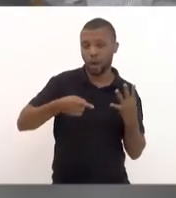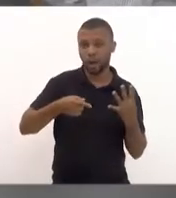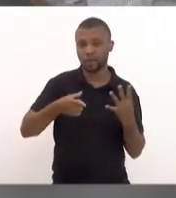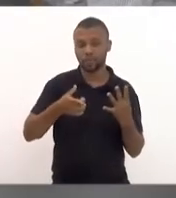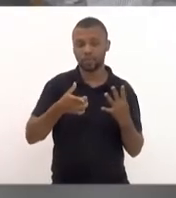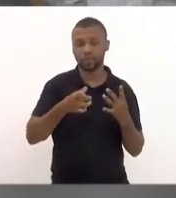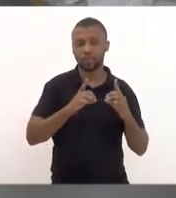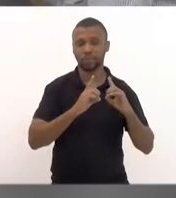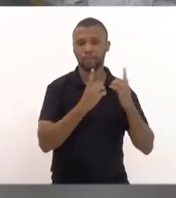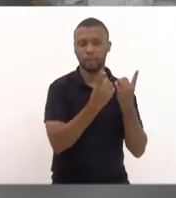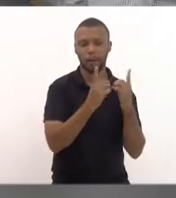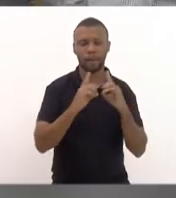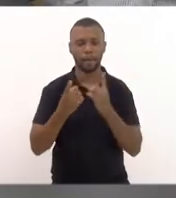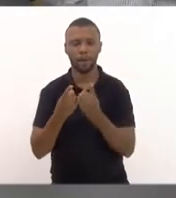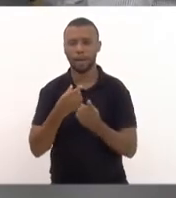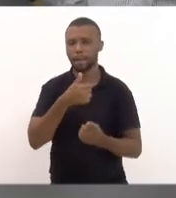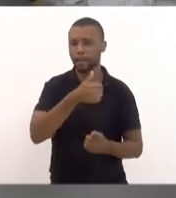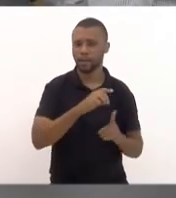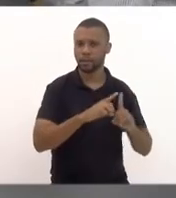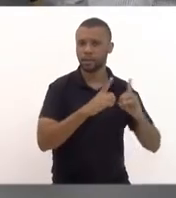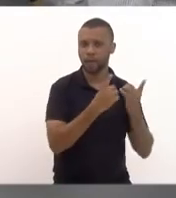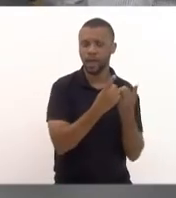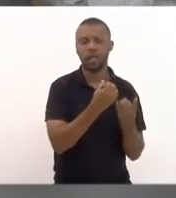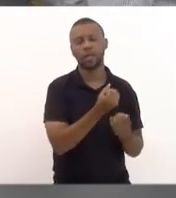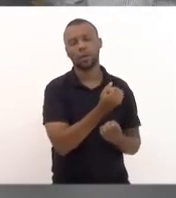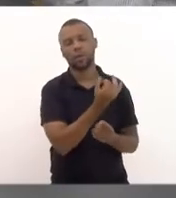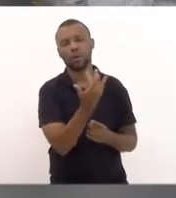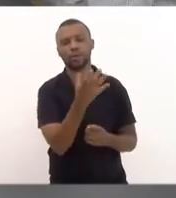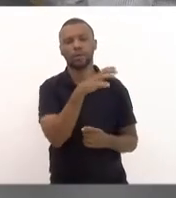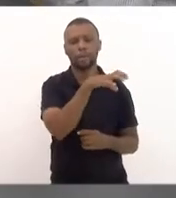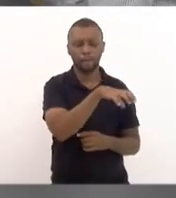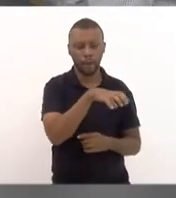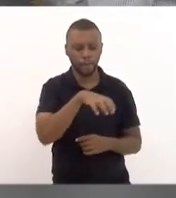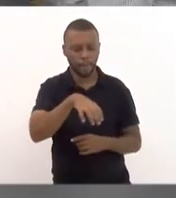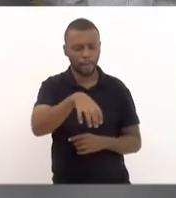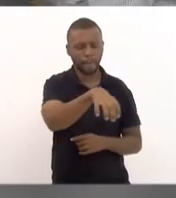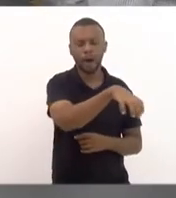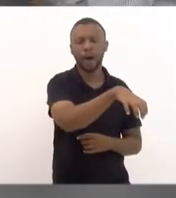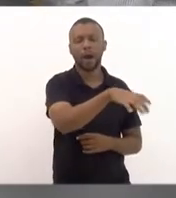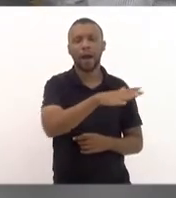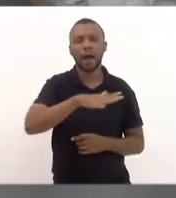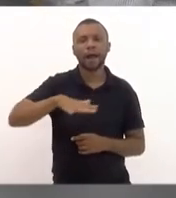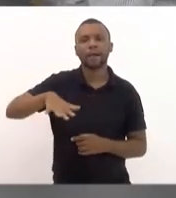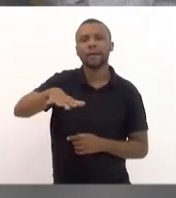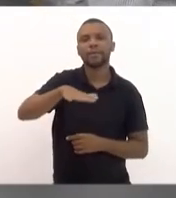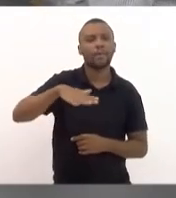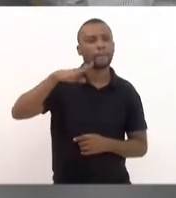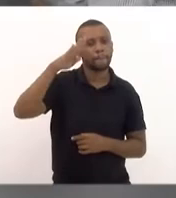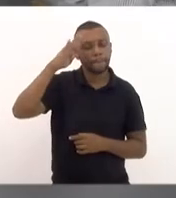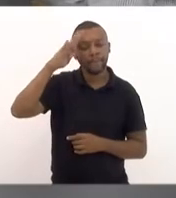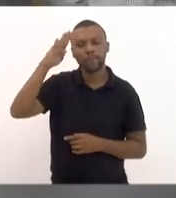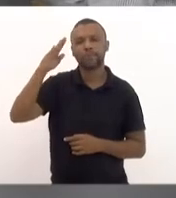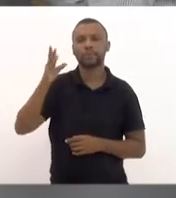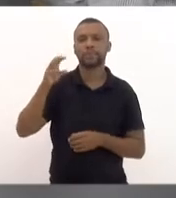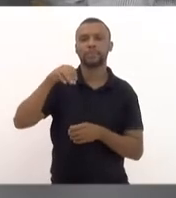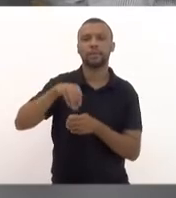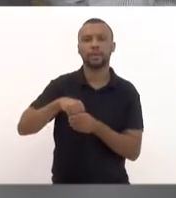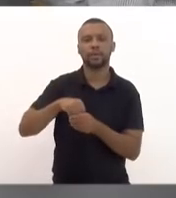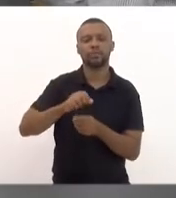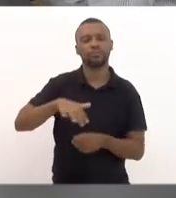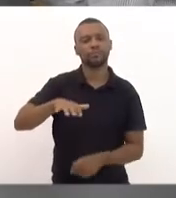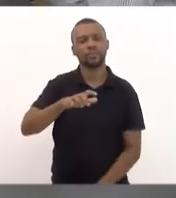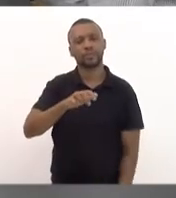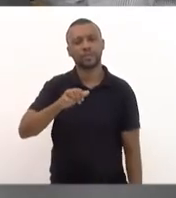a gente tem o primeiro distrito completamente adensado, a gente tem aquela região ali, que é uma região principalmente dentro do limite de Duque de